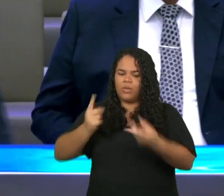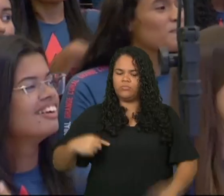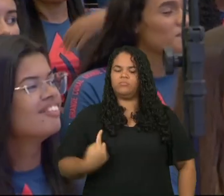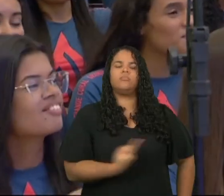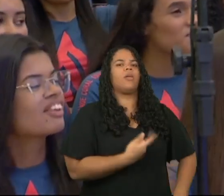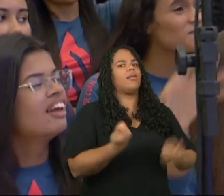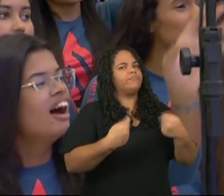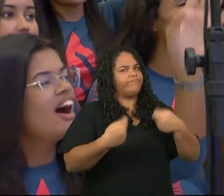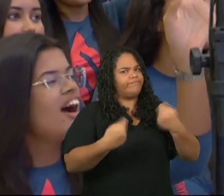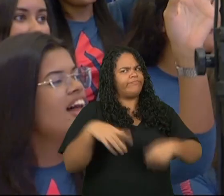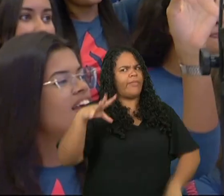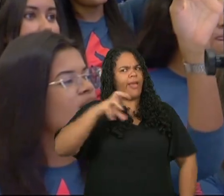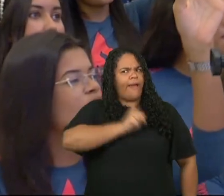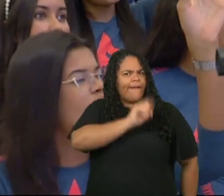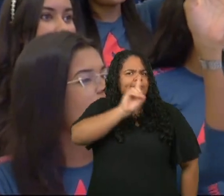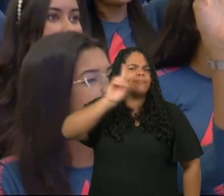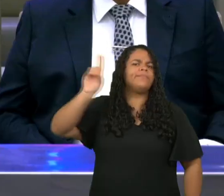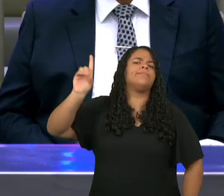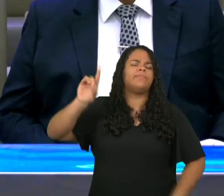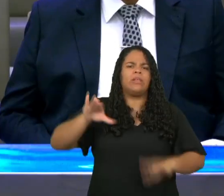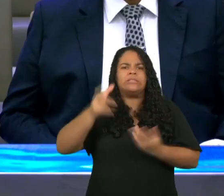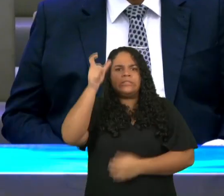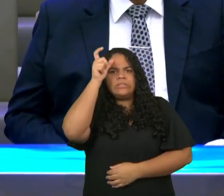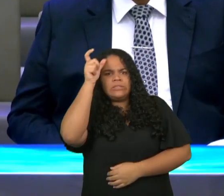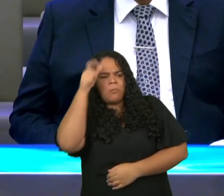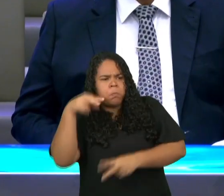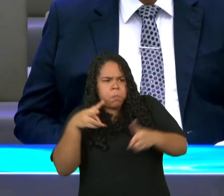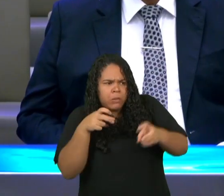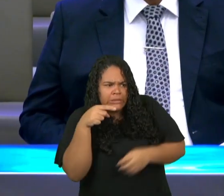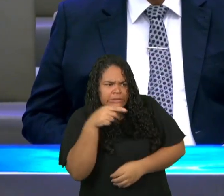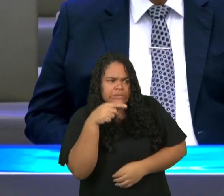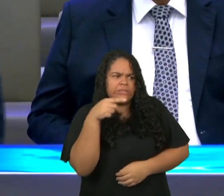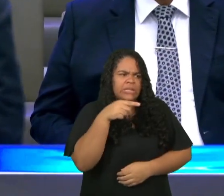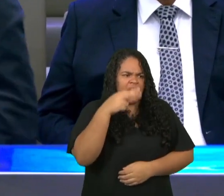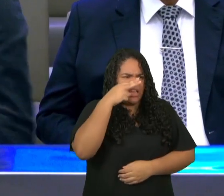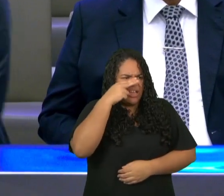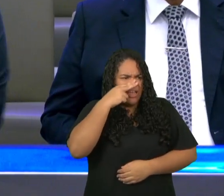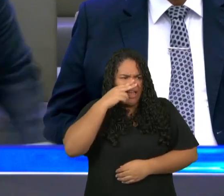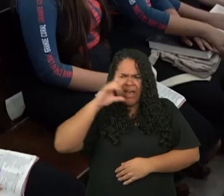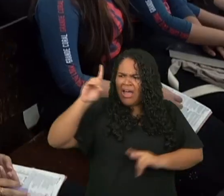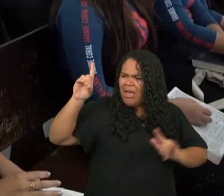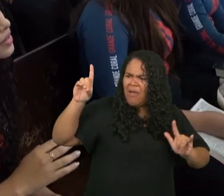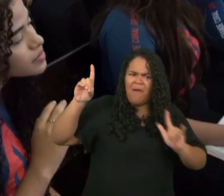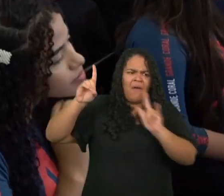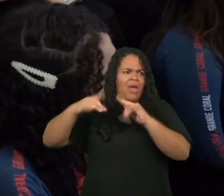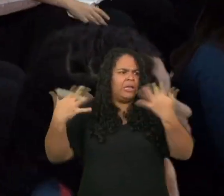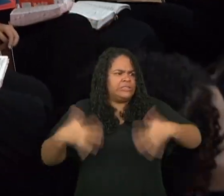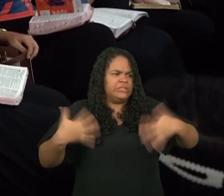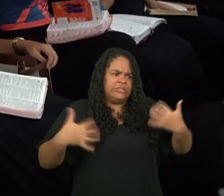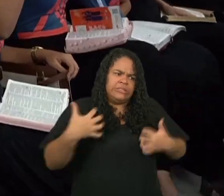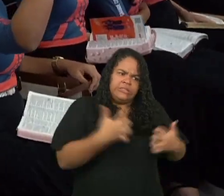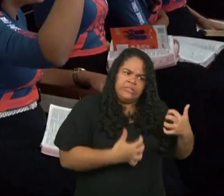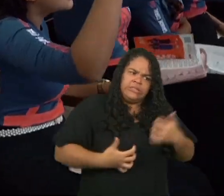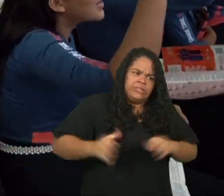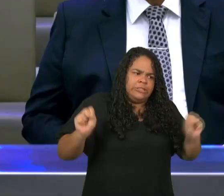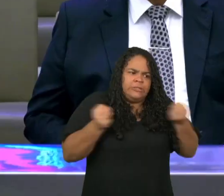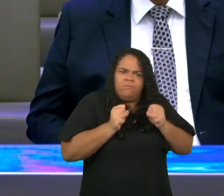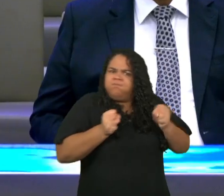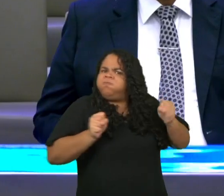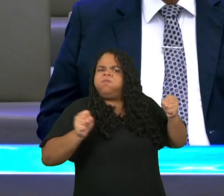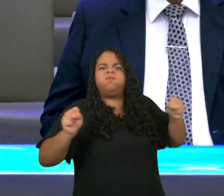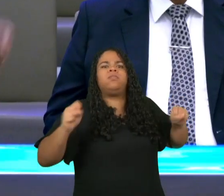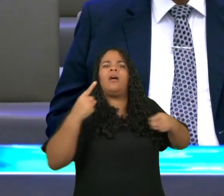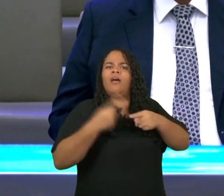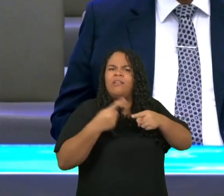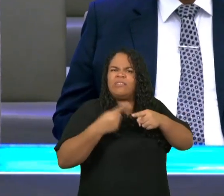E quando ele vê que um crente ama a Deus, ele fica aperreado, ele fica louco, porque já sabe que